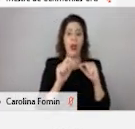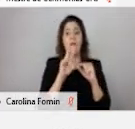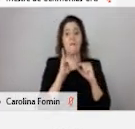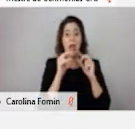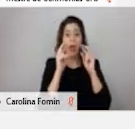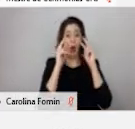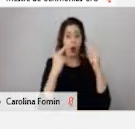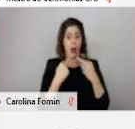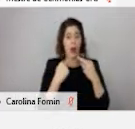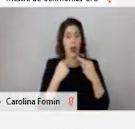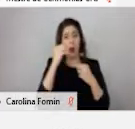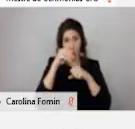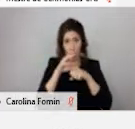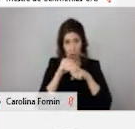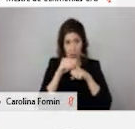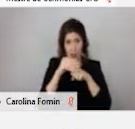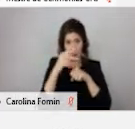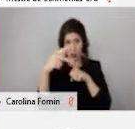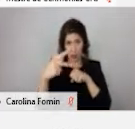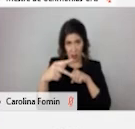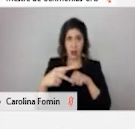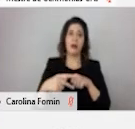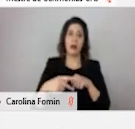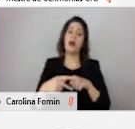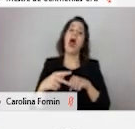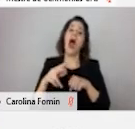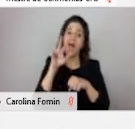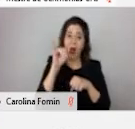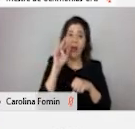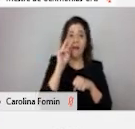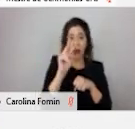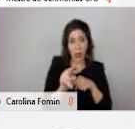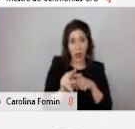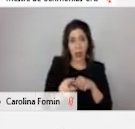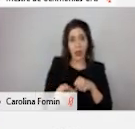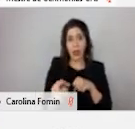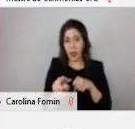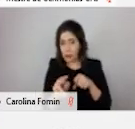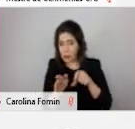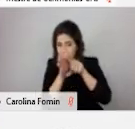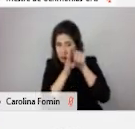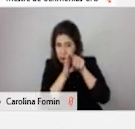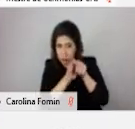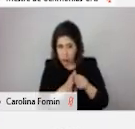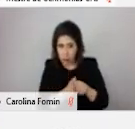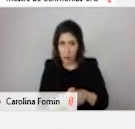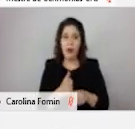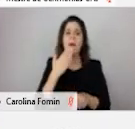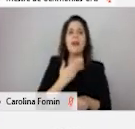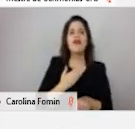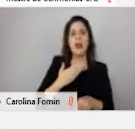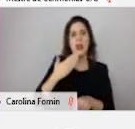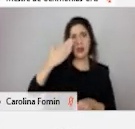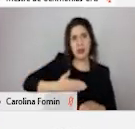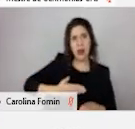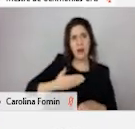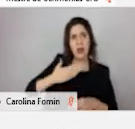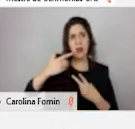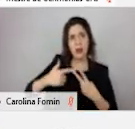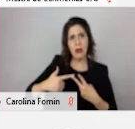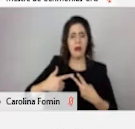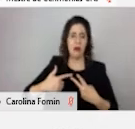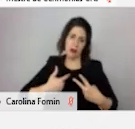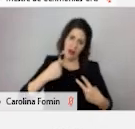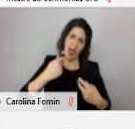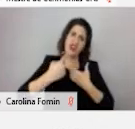paciente e ele pede alguns exames, e a partir desses vários exames que podem variar, né, claro, desde coisas invasivas ou até não